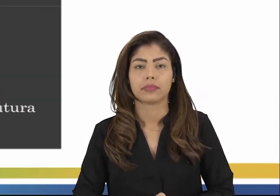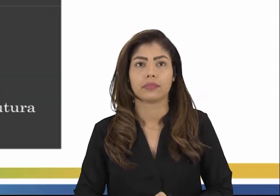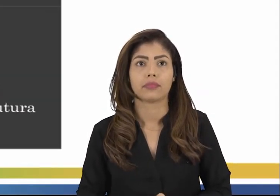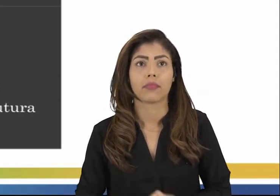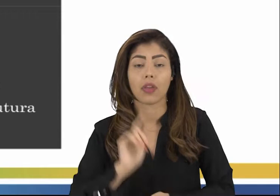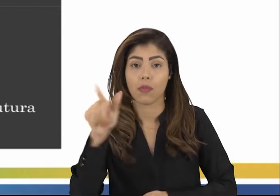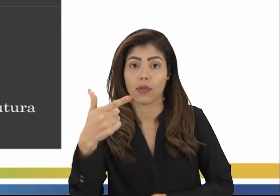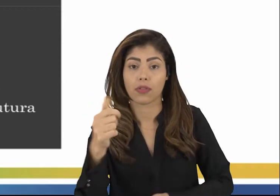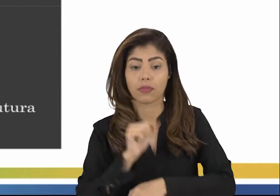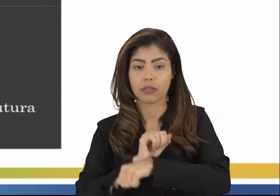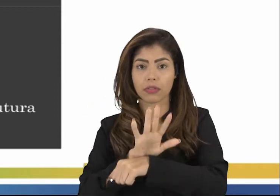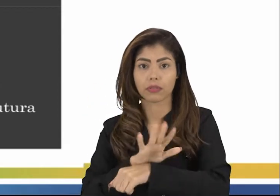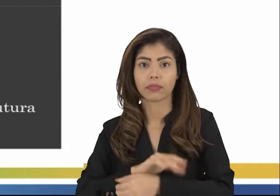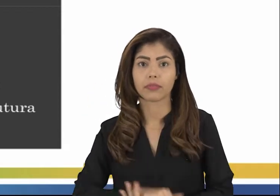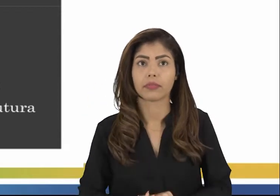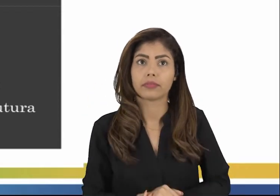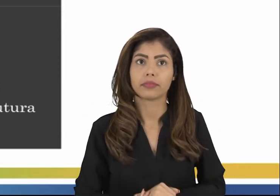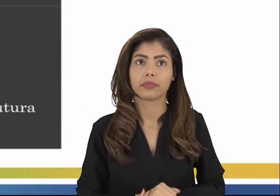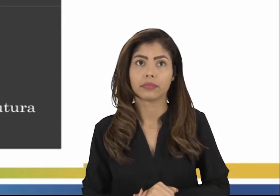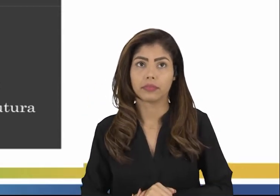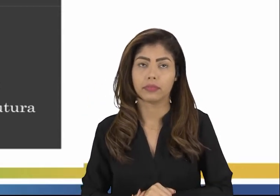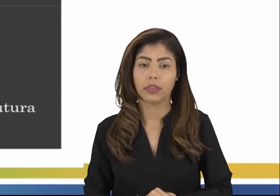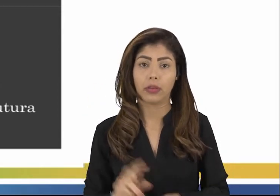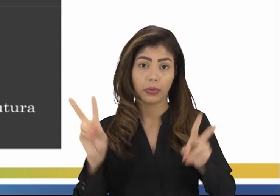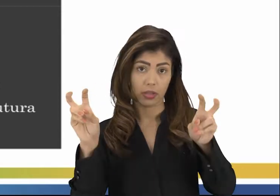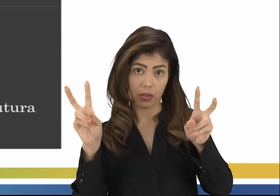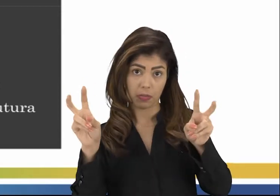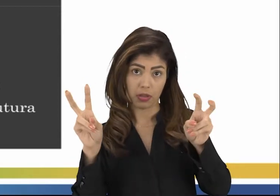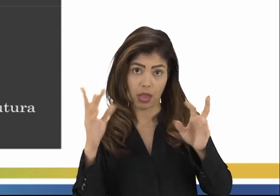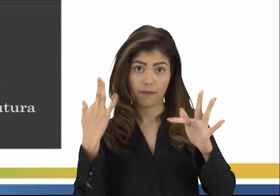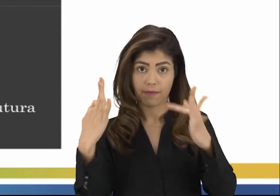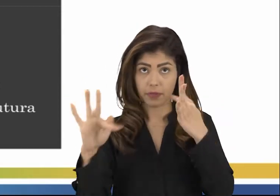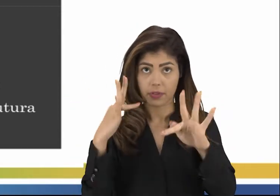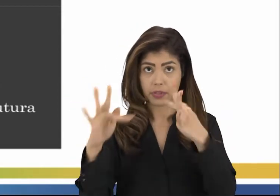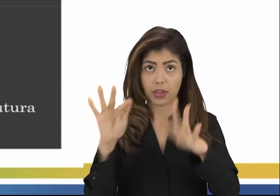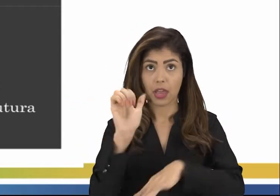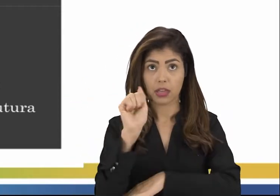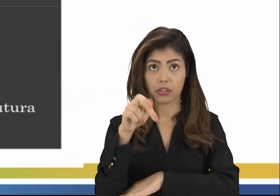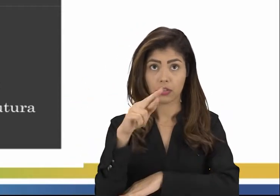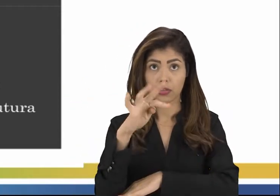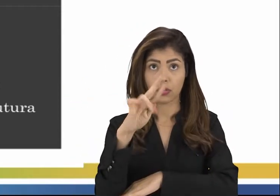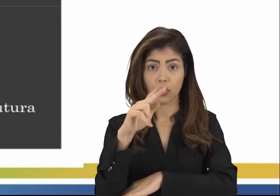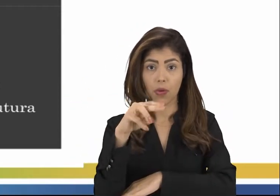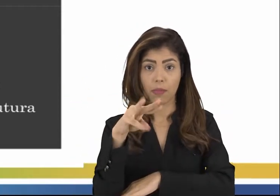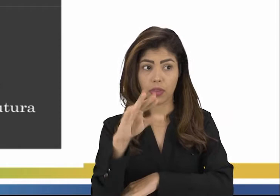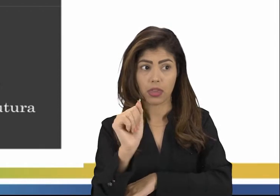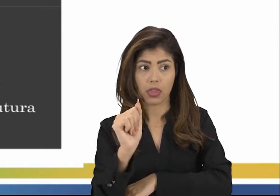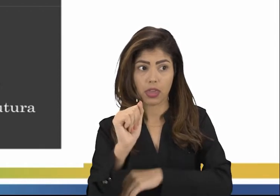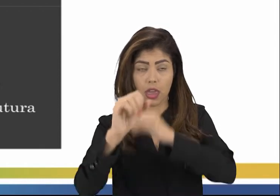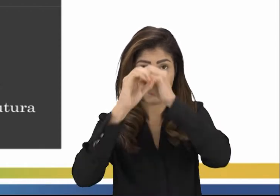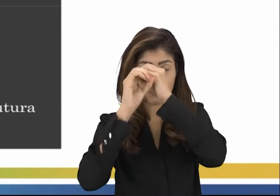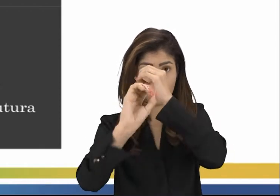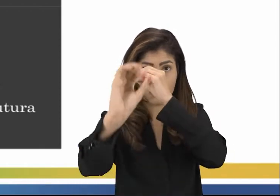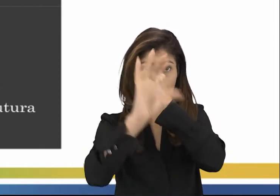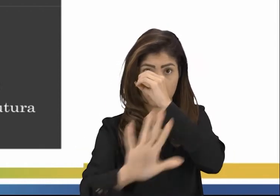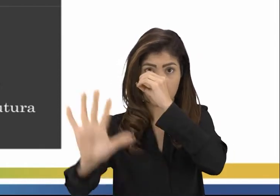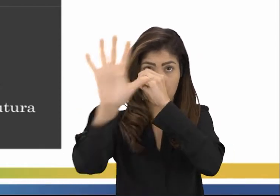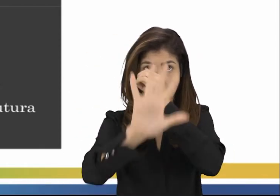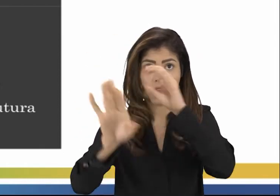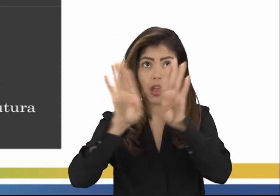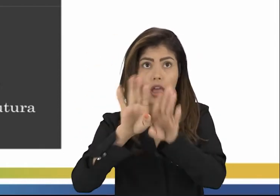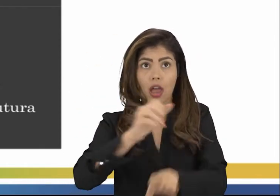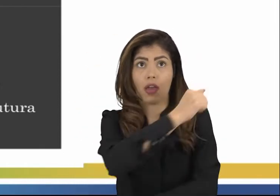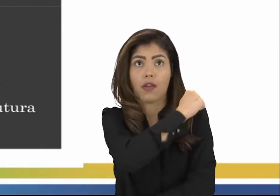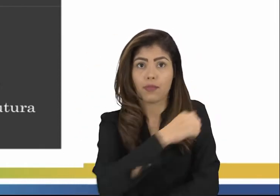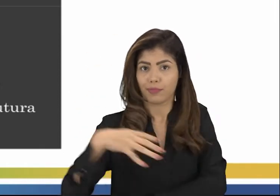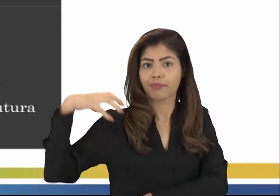O próximo slide. Então, esse próximo tema aqui é a física, a astronomia de Aristóteles, que contribuiu para a ciência